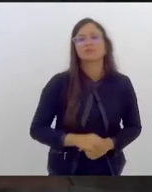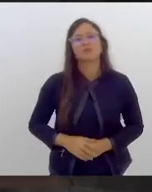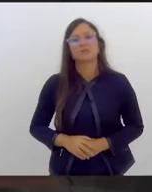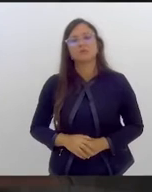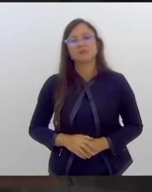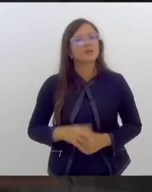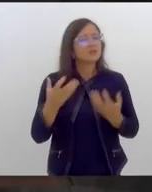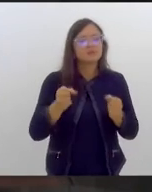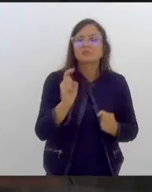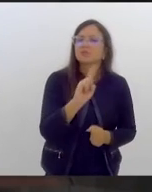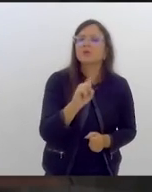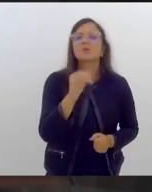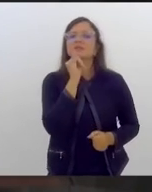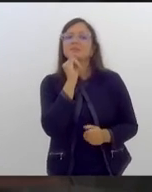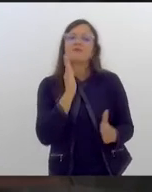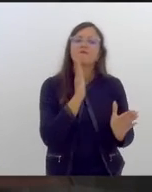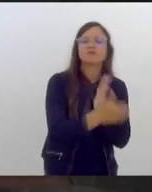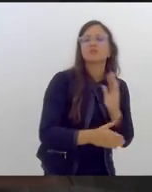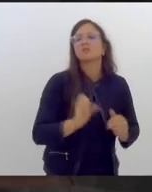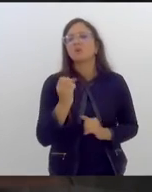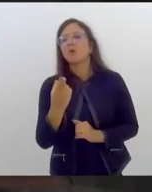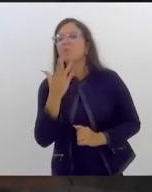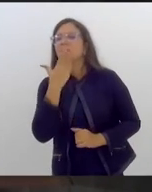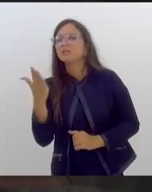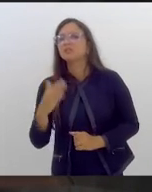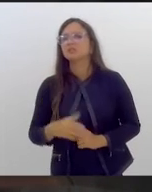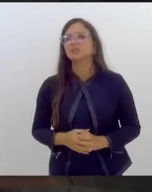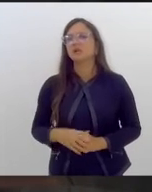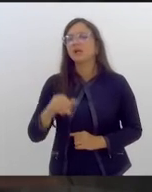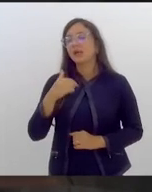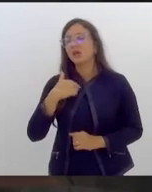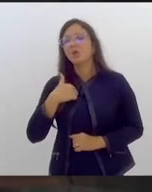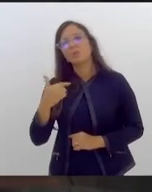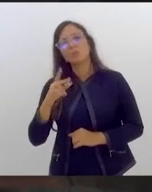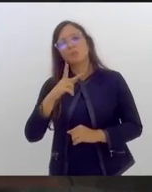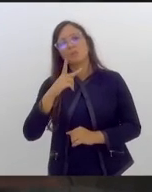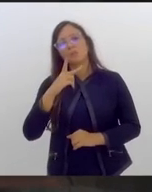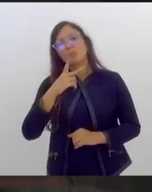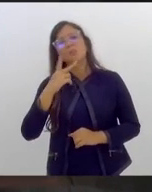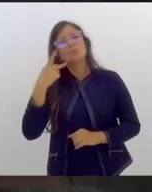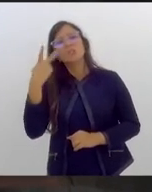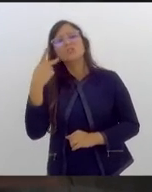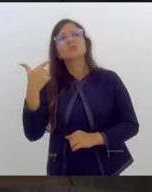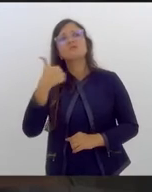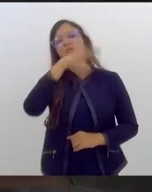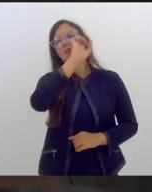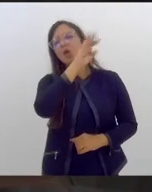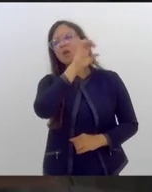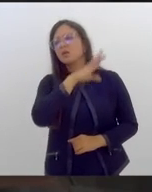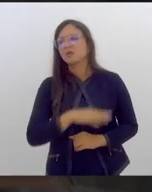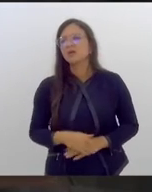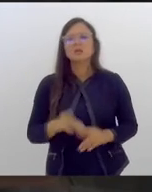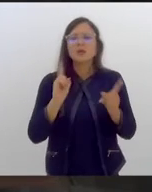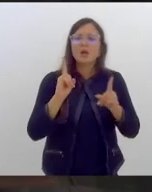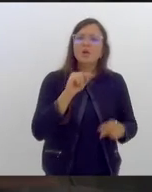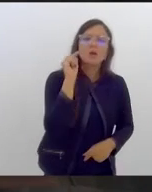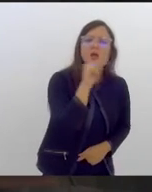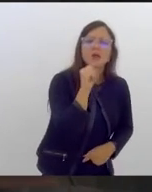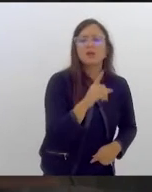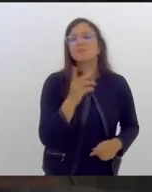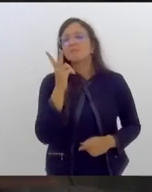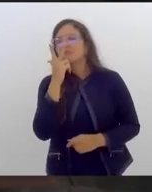alternativas de que fugisse onde que pedisse asilo político sequer topou ele Omar negociar